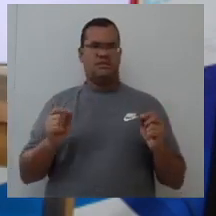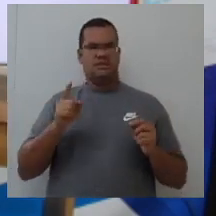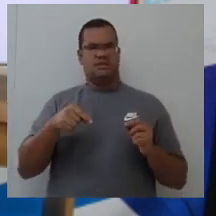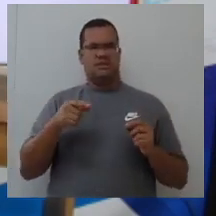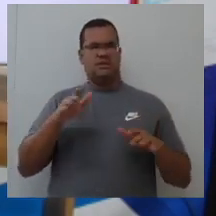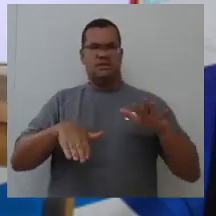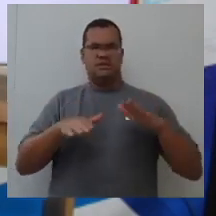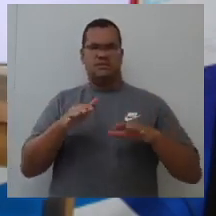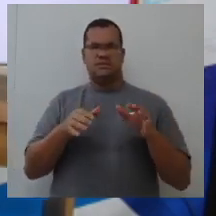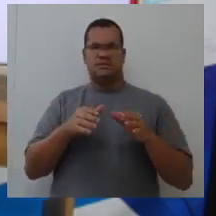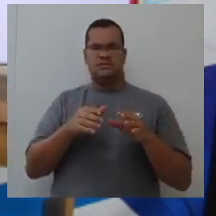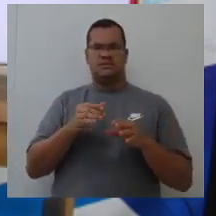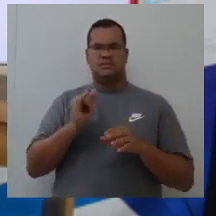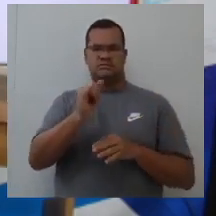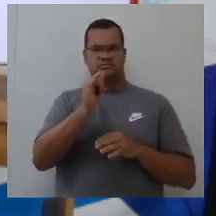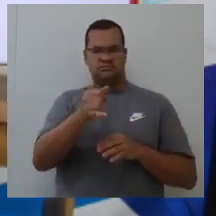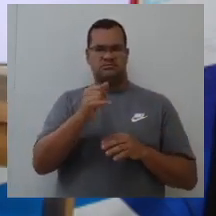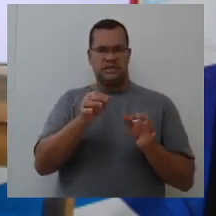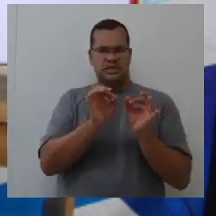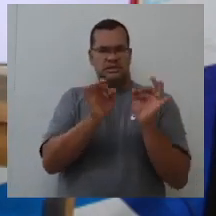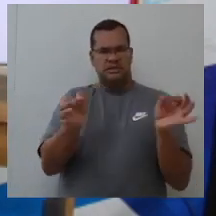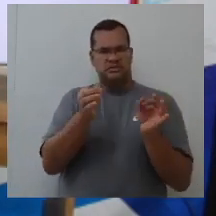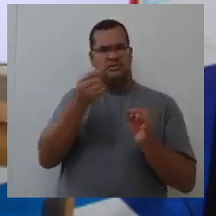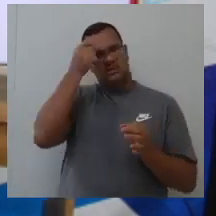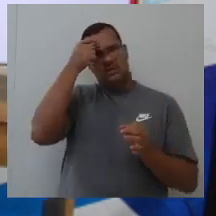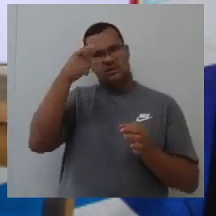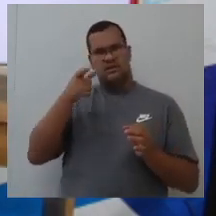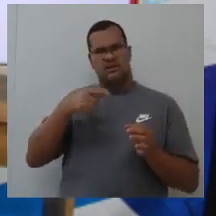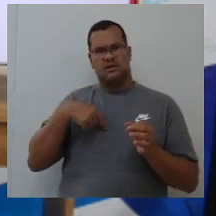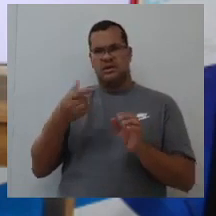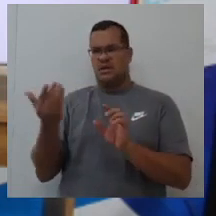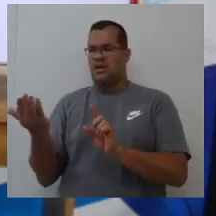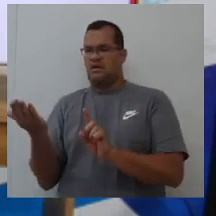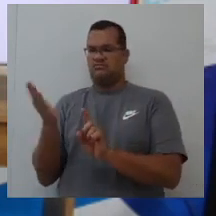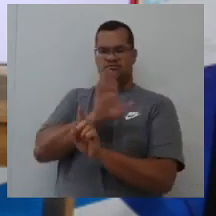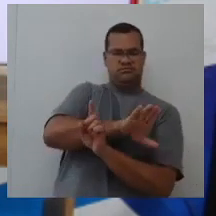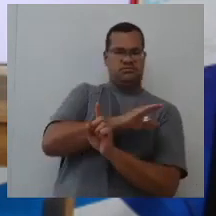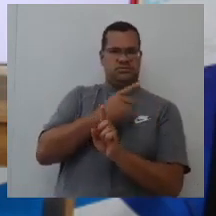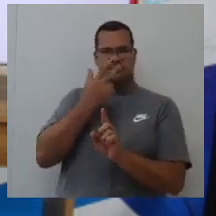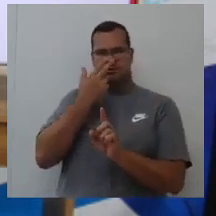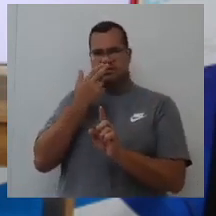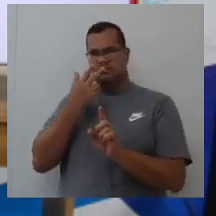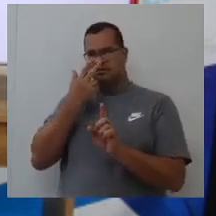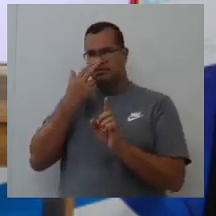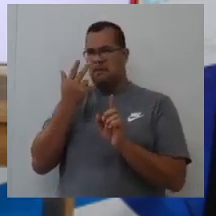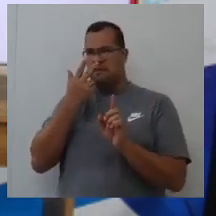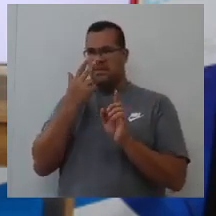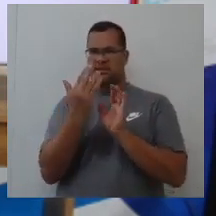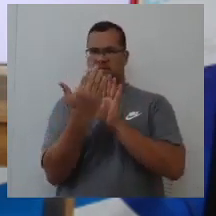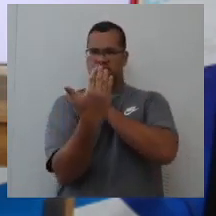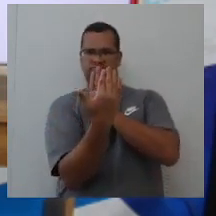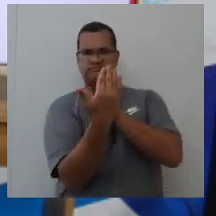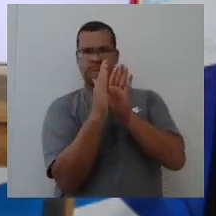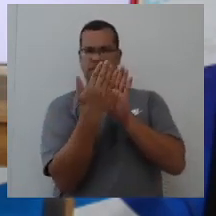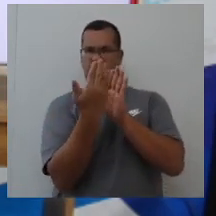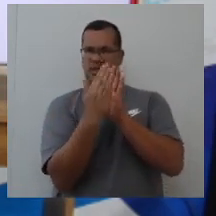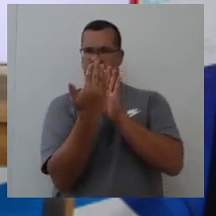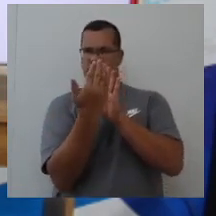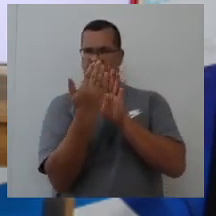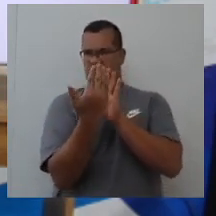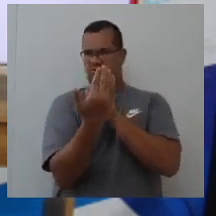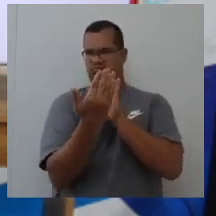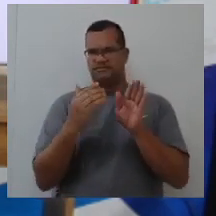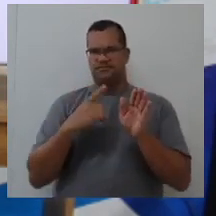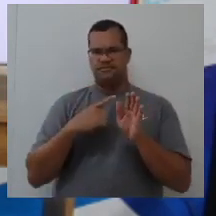uma coisa bem simples aqui para você. É a ideia, então, de rebatimento, é a ideia de espelhamento. A ideia, portanto,